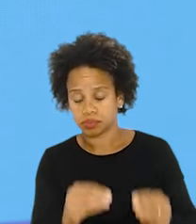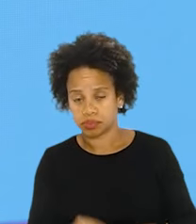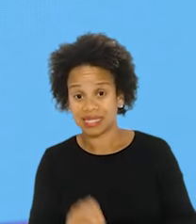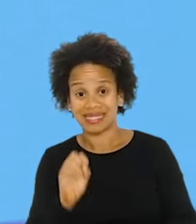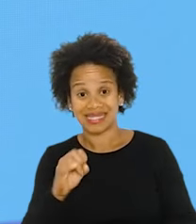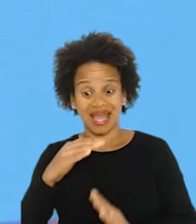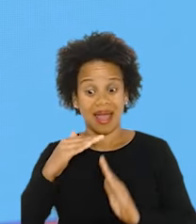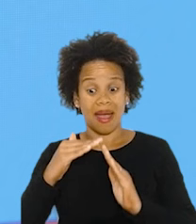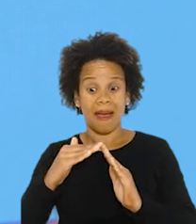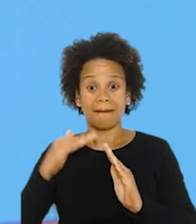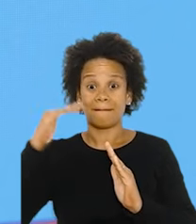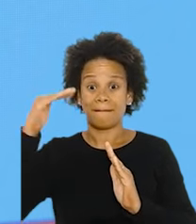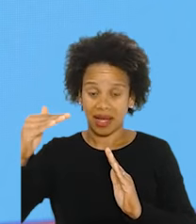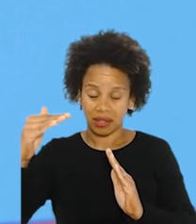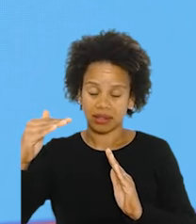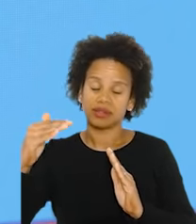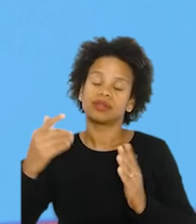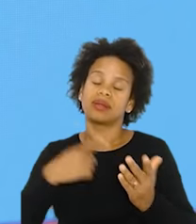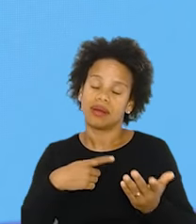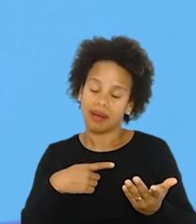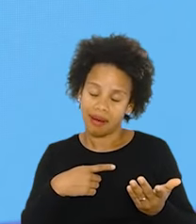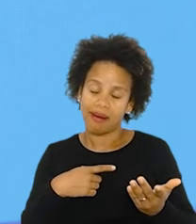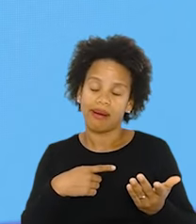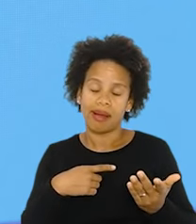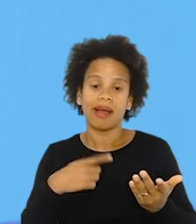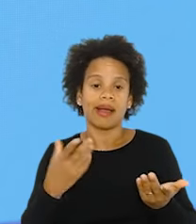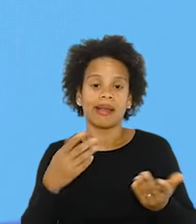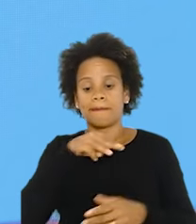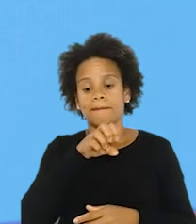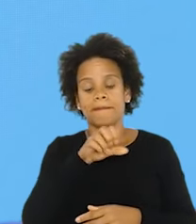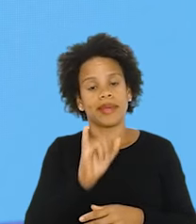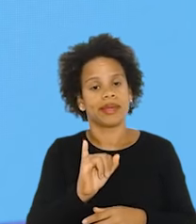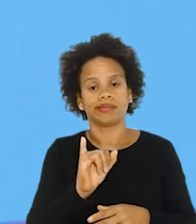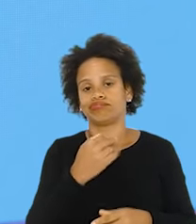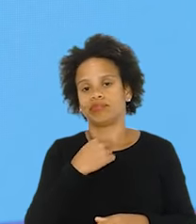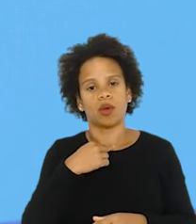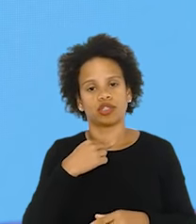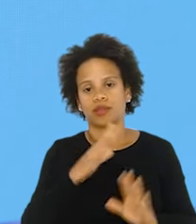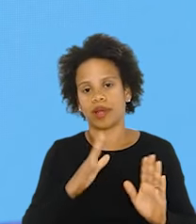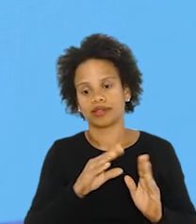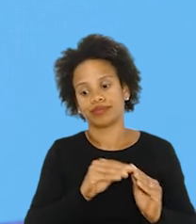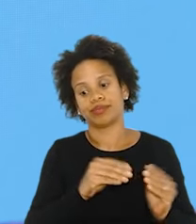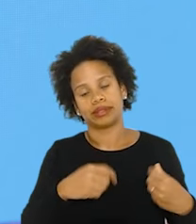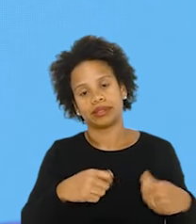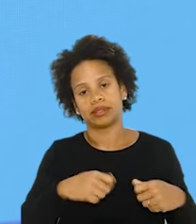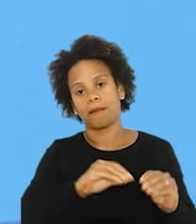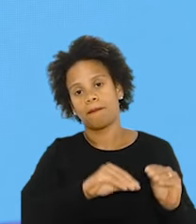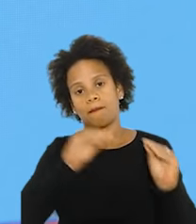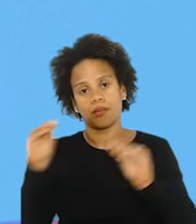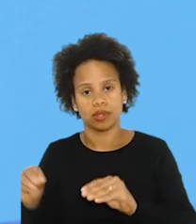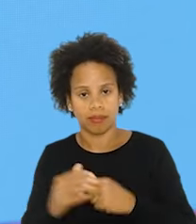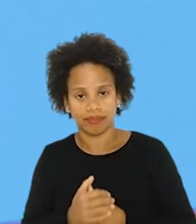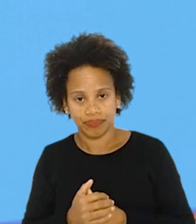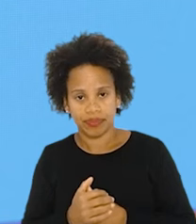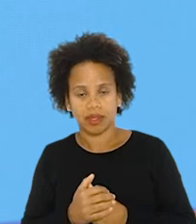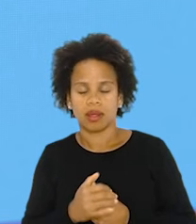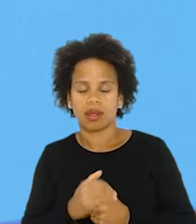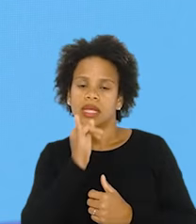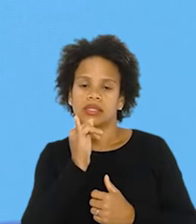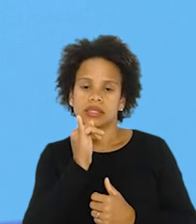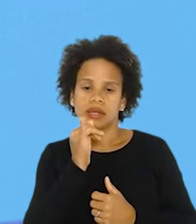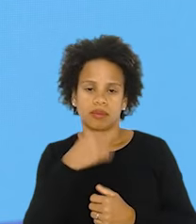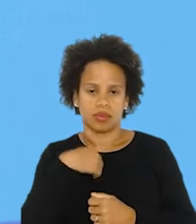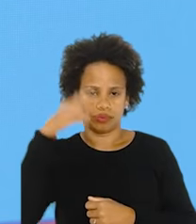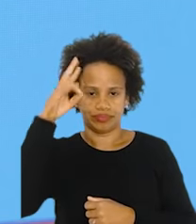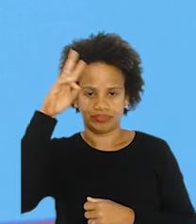ultrapassar ele incorre no tal desenquadramento que é deixar de ser meio então Fique atento aqui me ocorreu agora um exemplo atendi